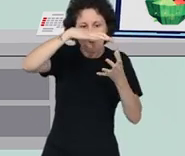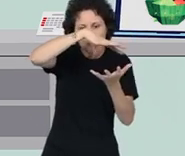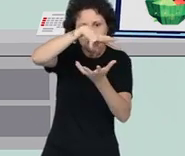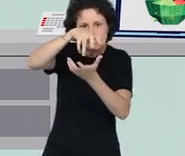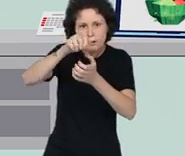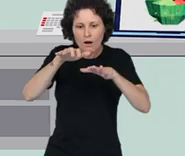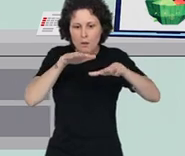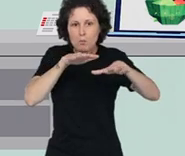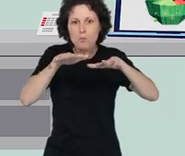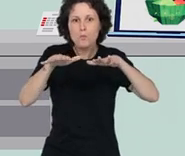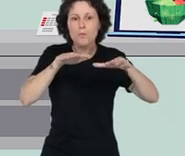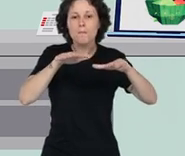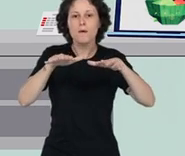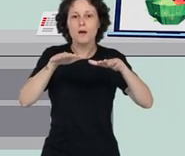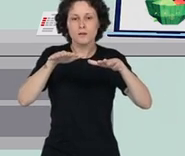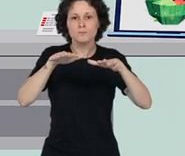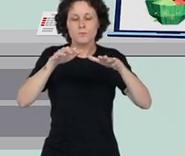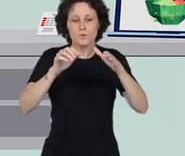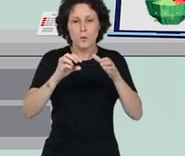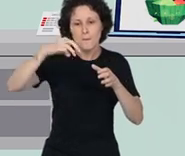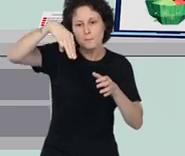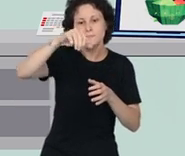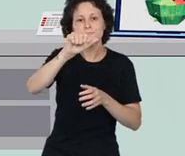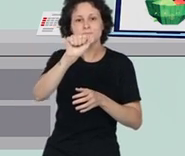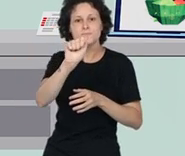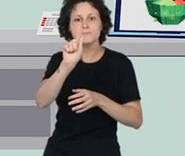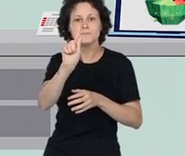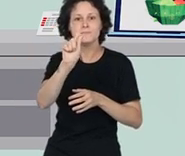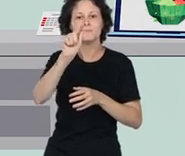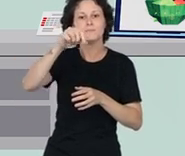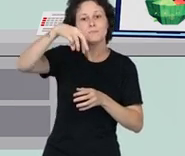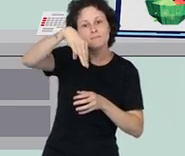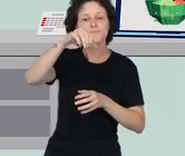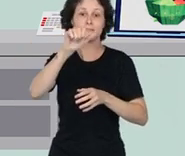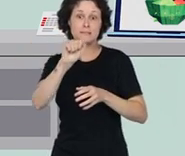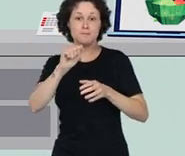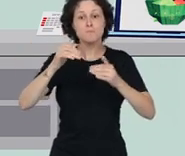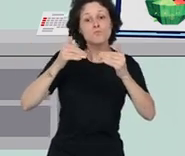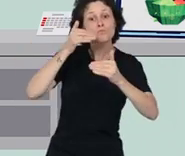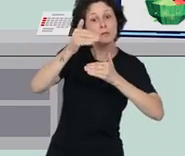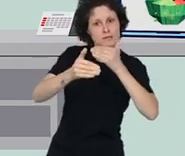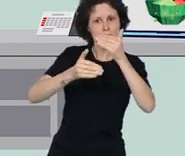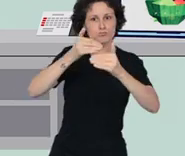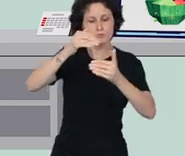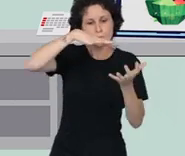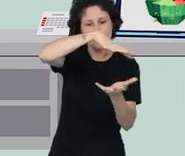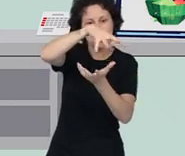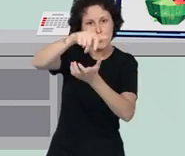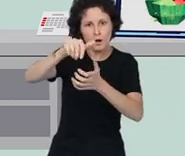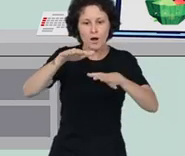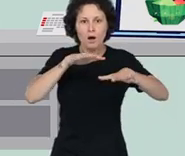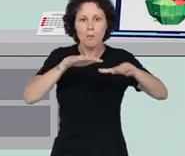crosta da Terra, isso começou a mudar. Com o passar de milhões de anos, a superfície do planeta começou a se